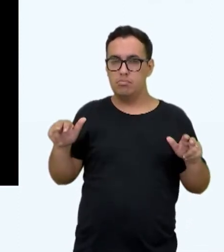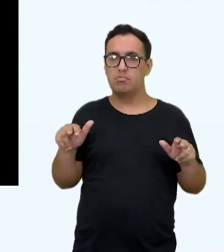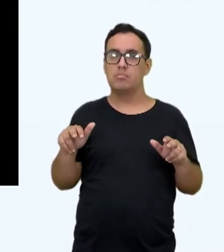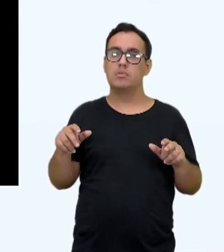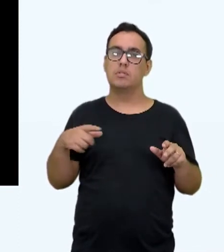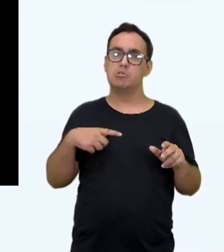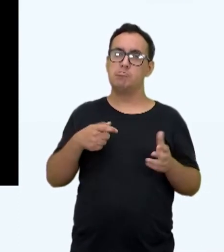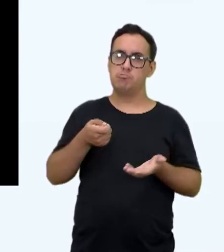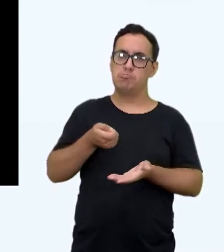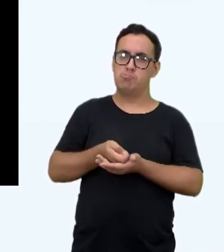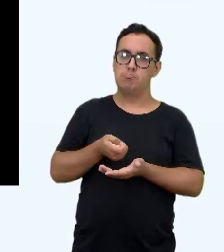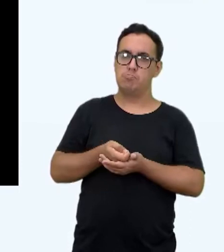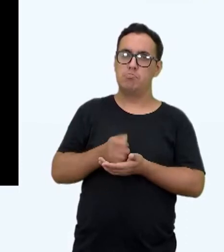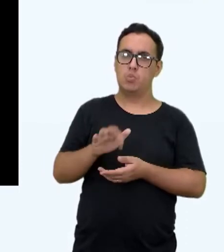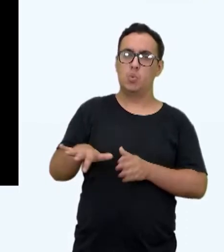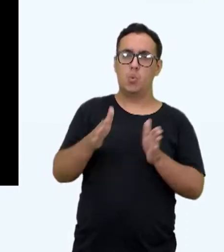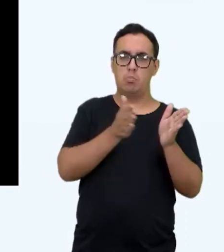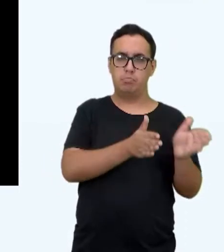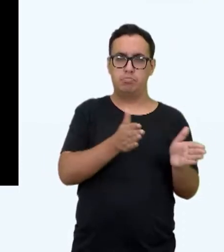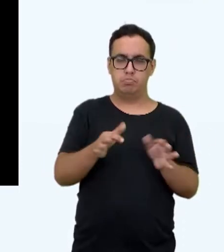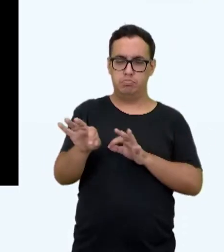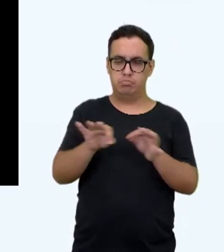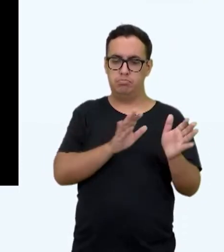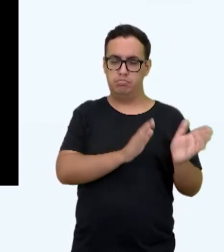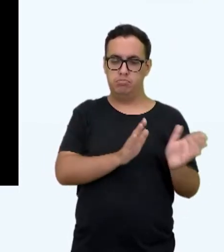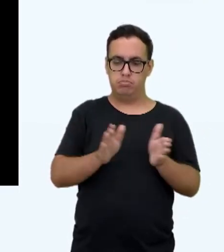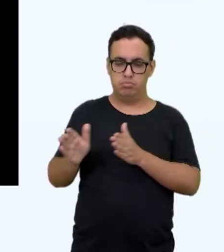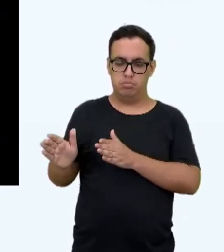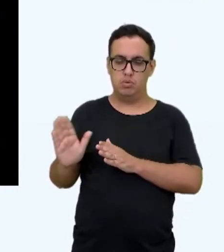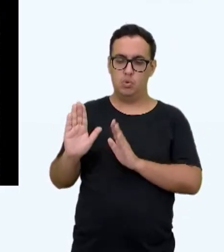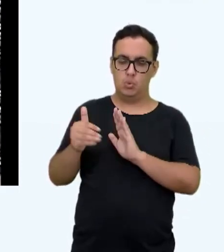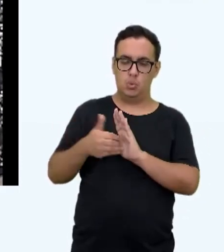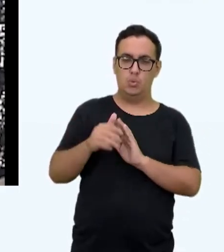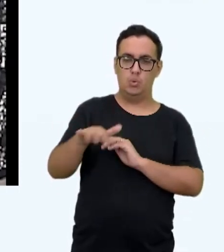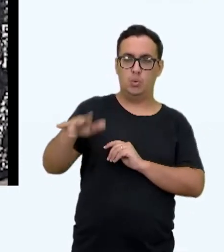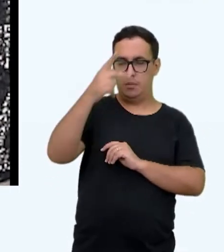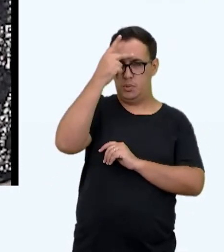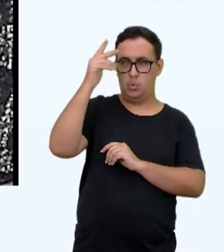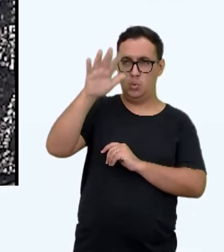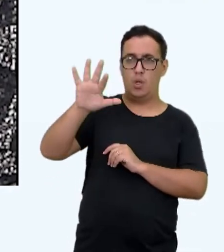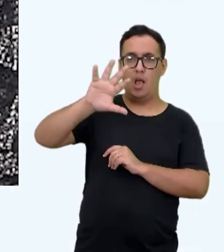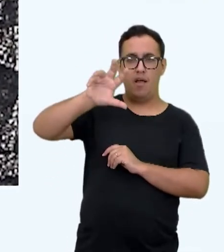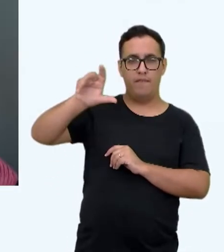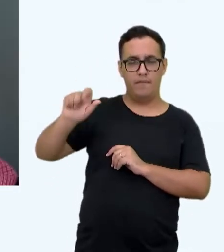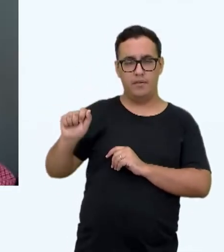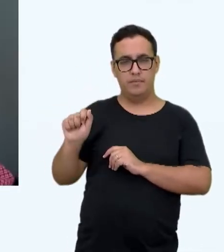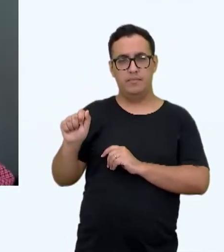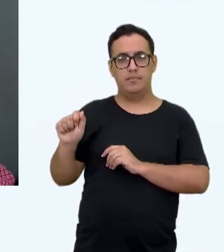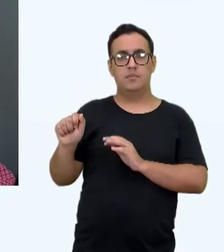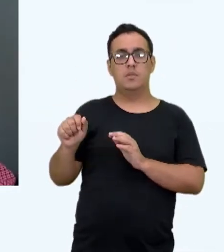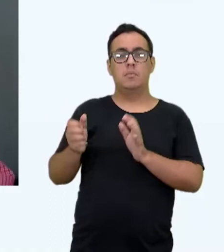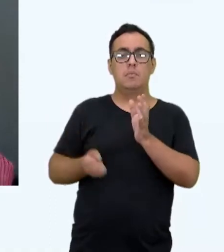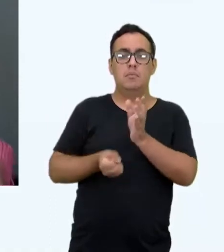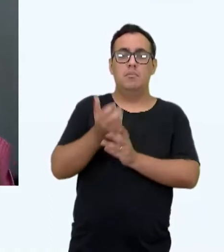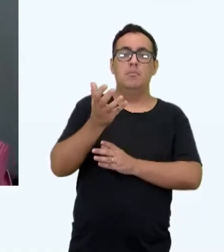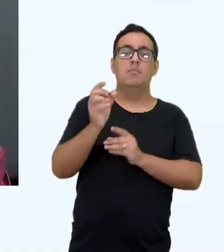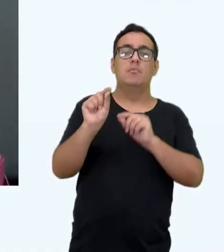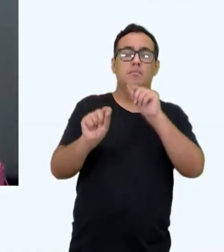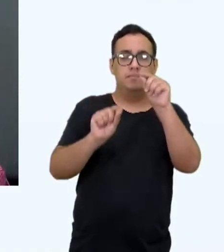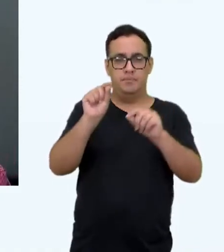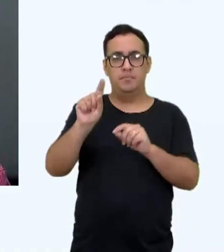rigorosa, organizada, que era trabalhada pelos povos africanos para construir